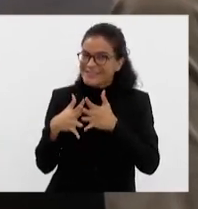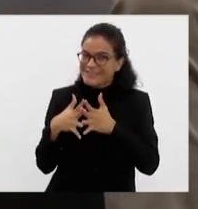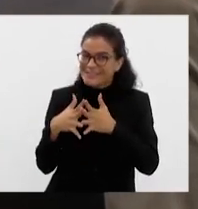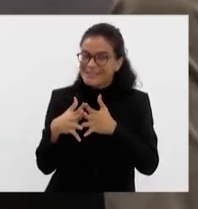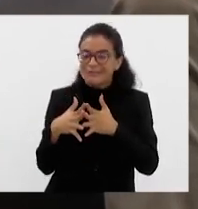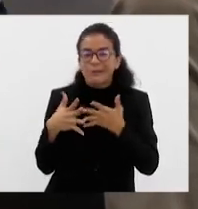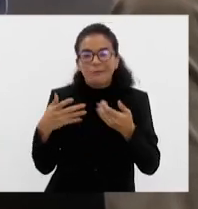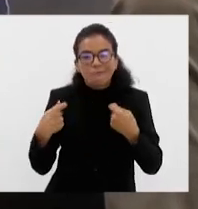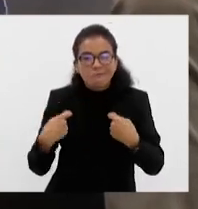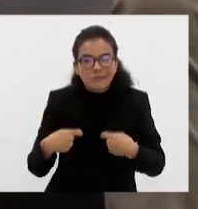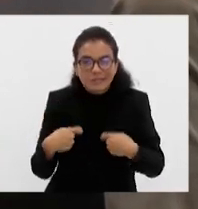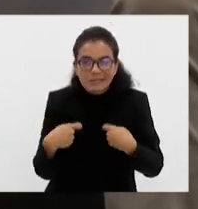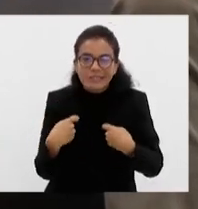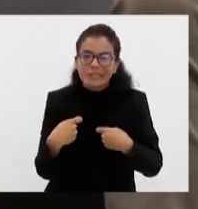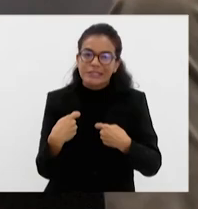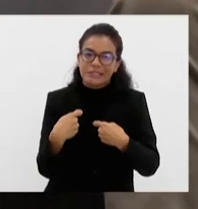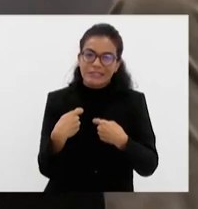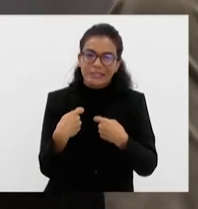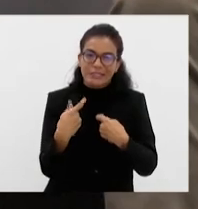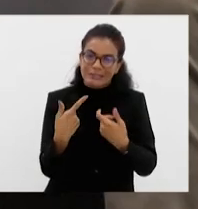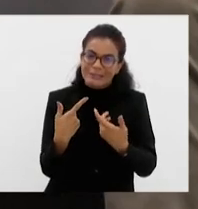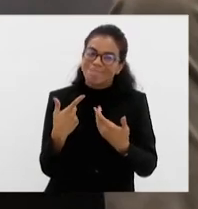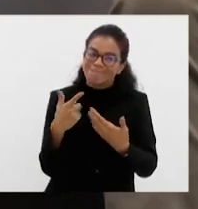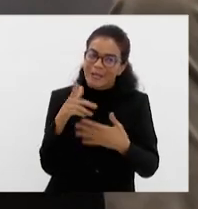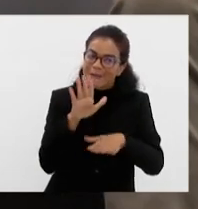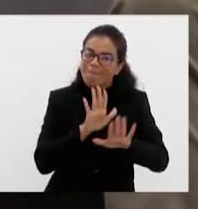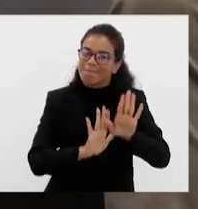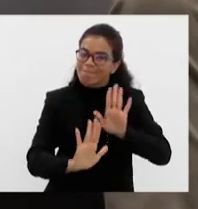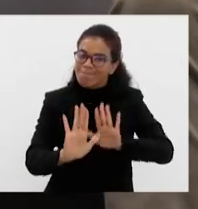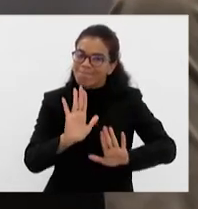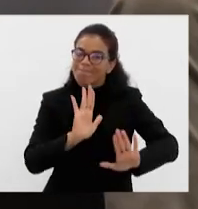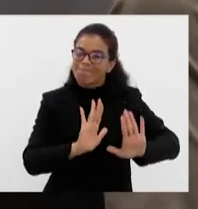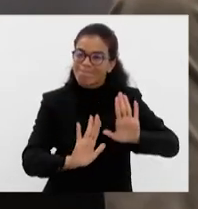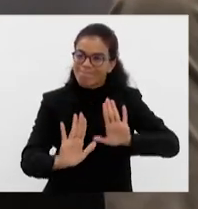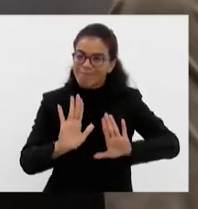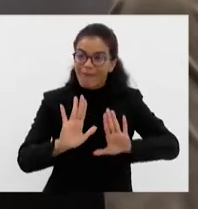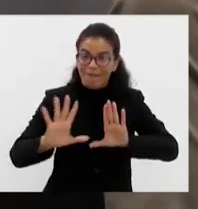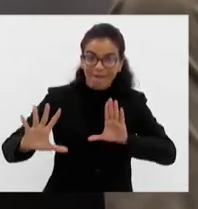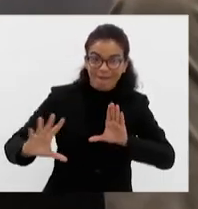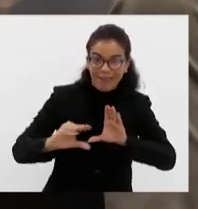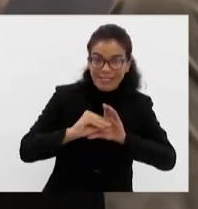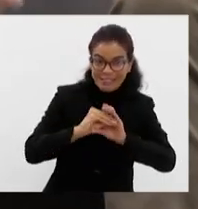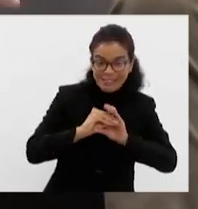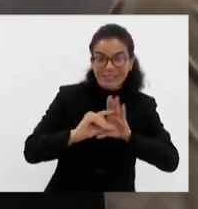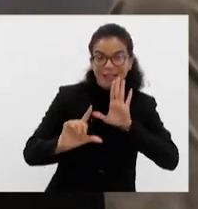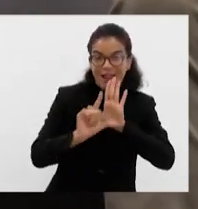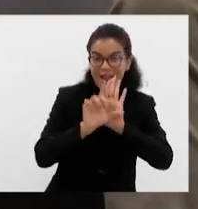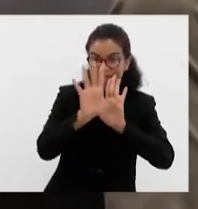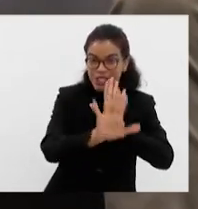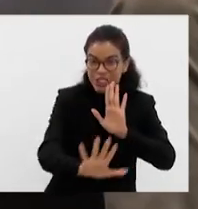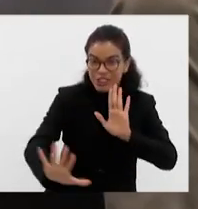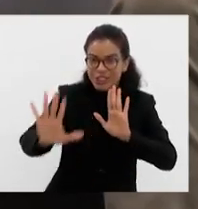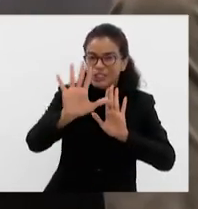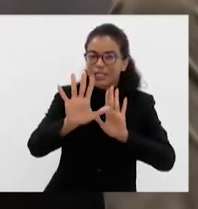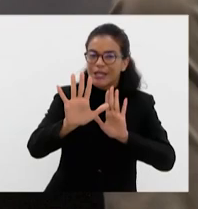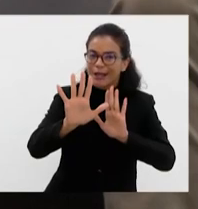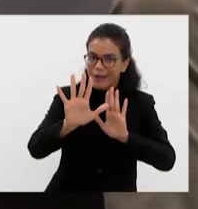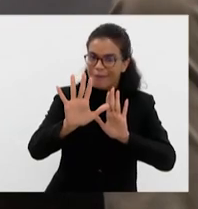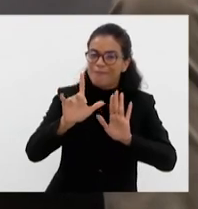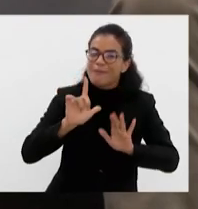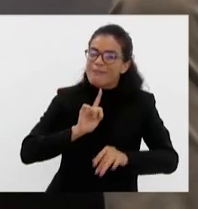que ter o devido cuidado, já que vai inserir numa lei geral, ter